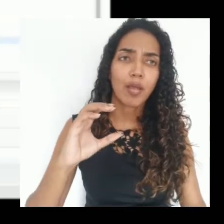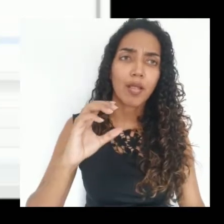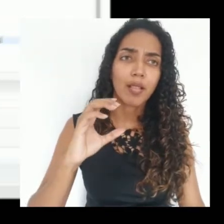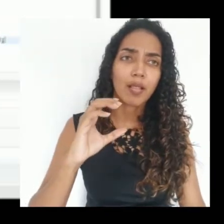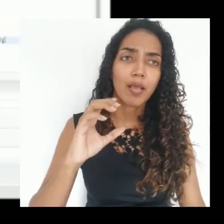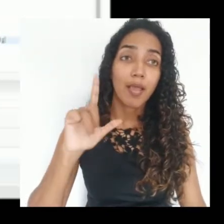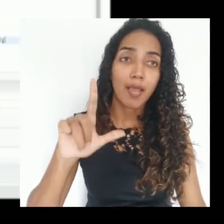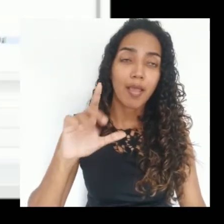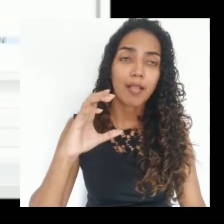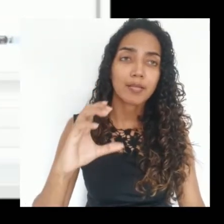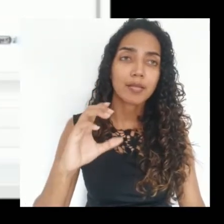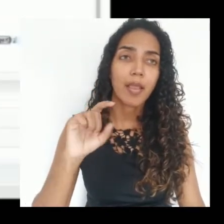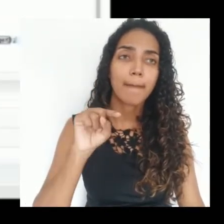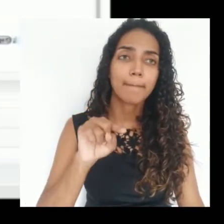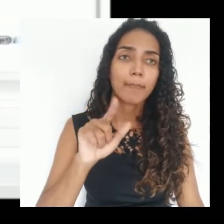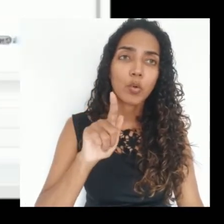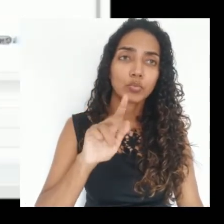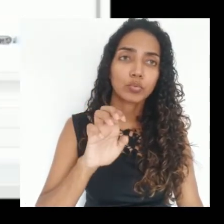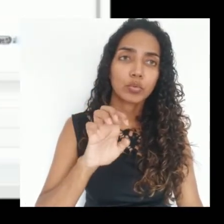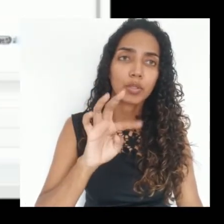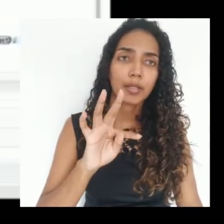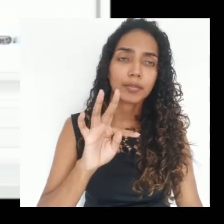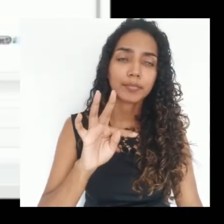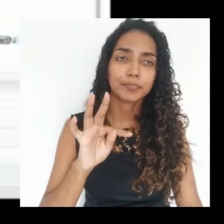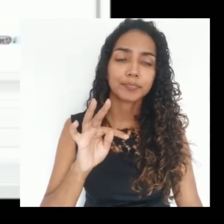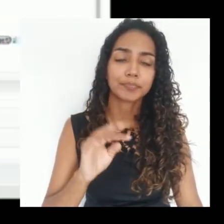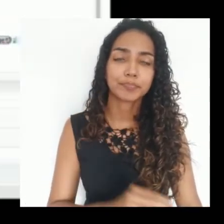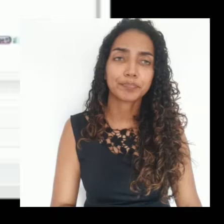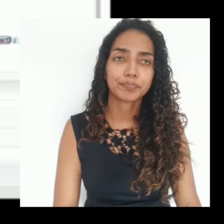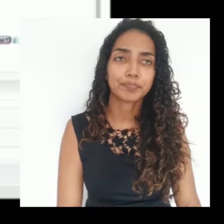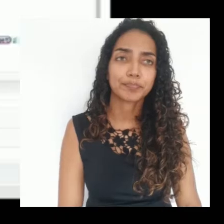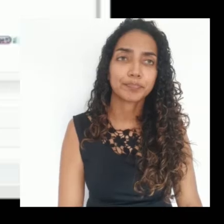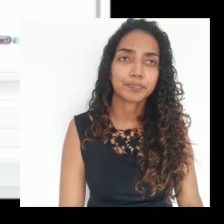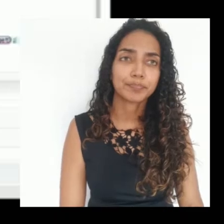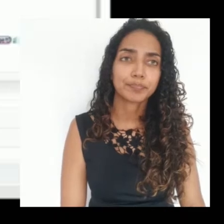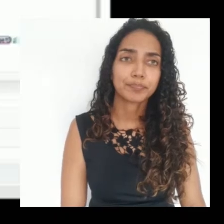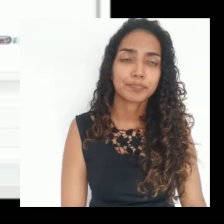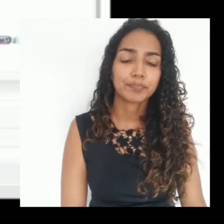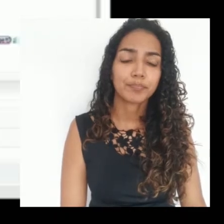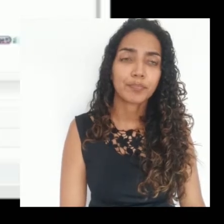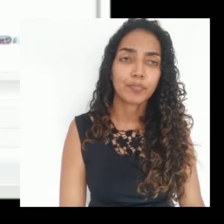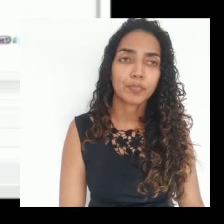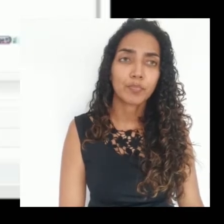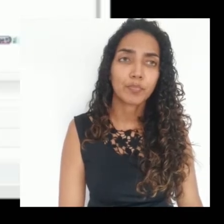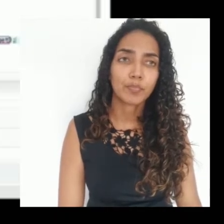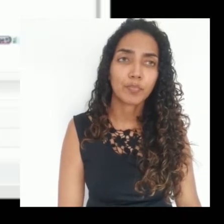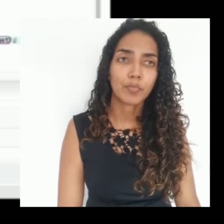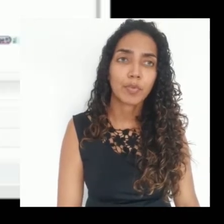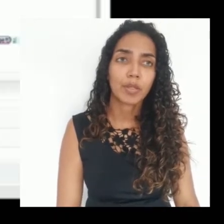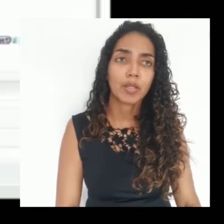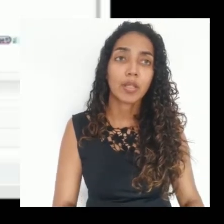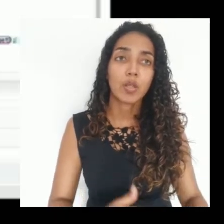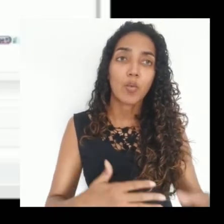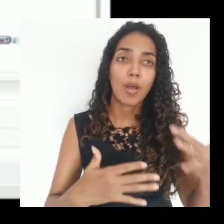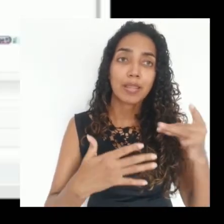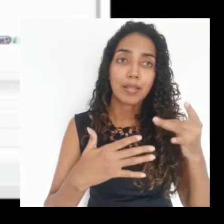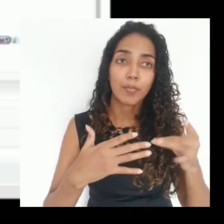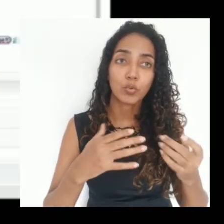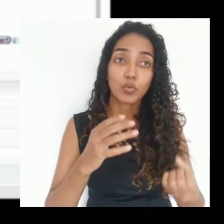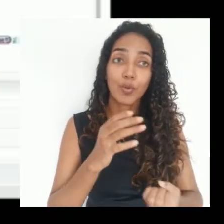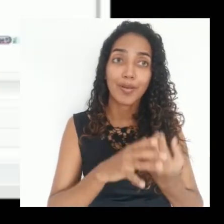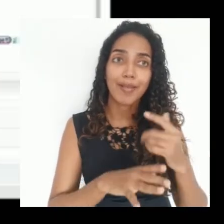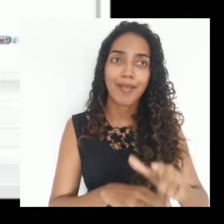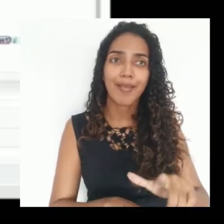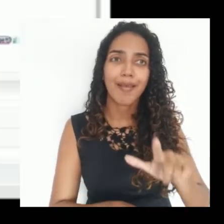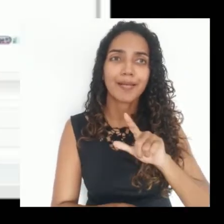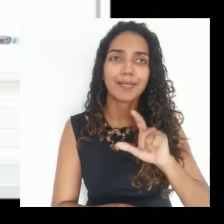.get. Botou aqui o get do objeto do atributo que eu criei anteriormente, seria o atributo que